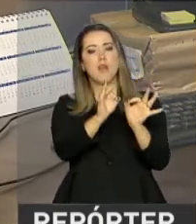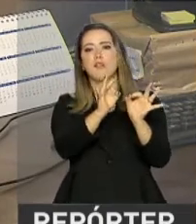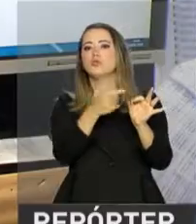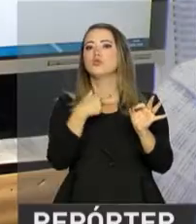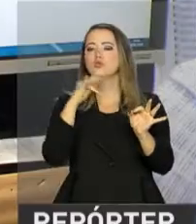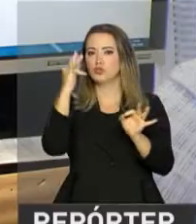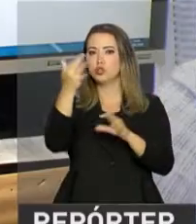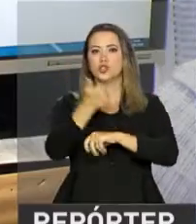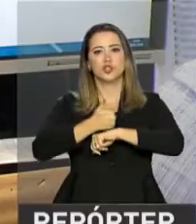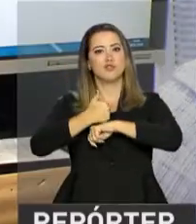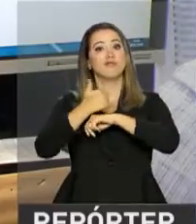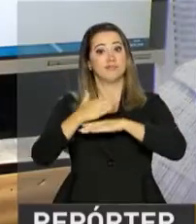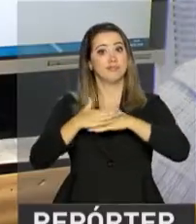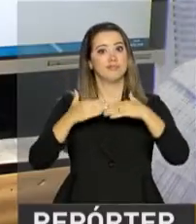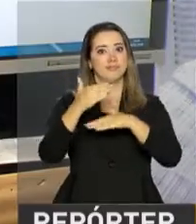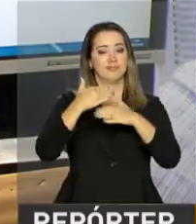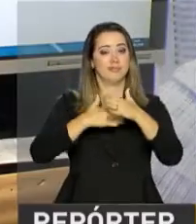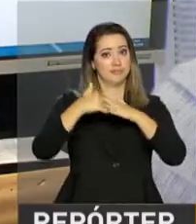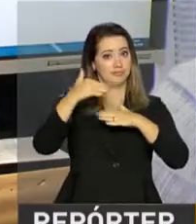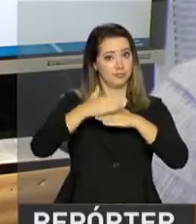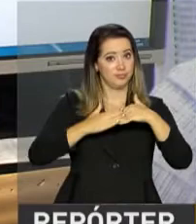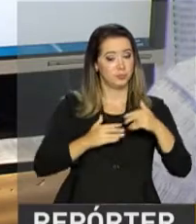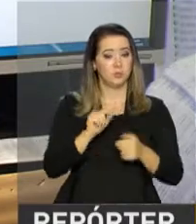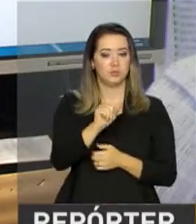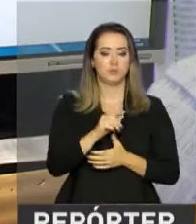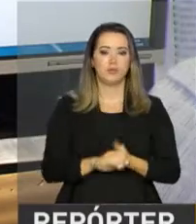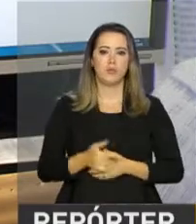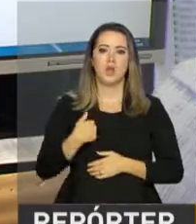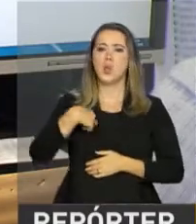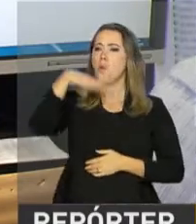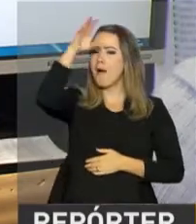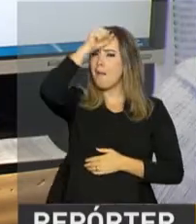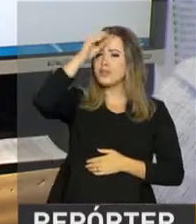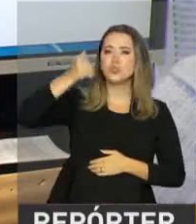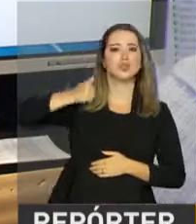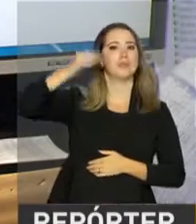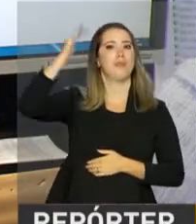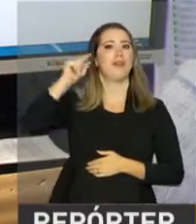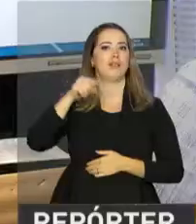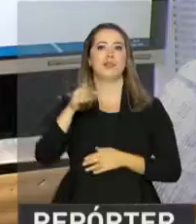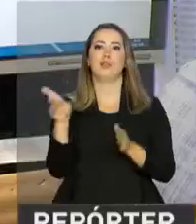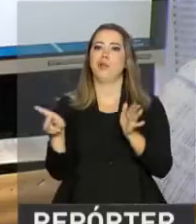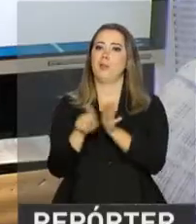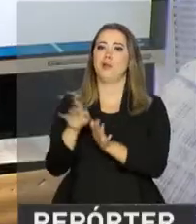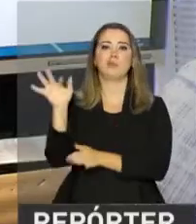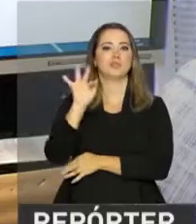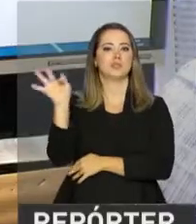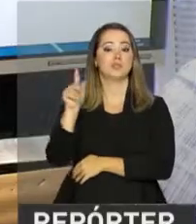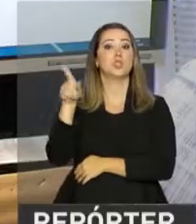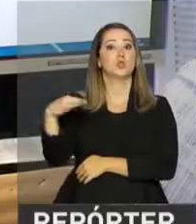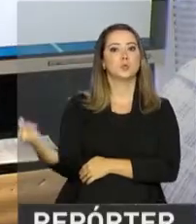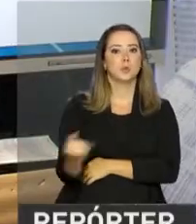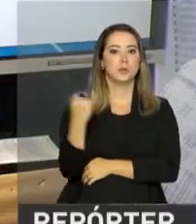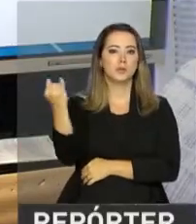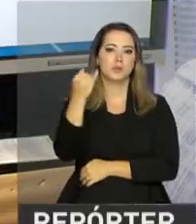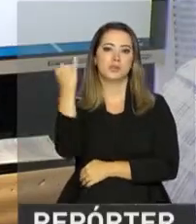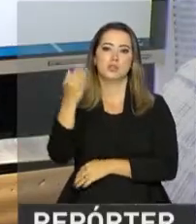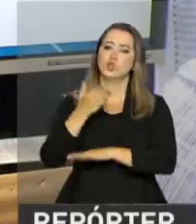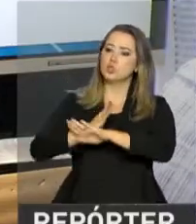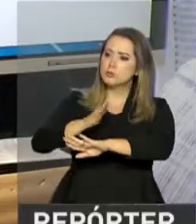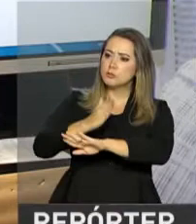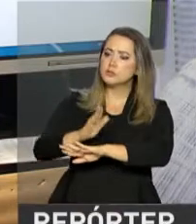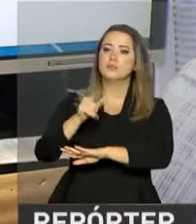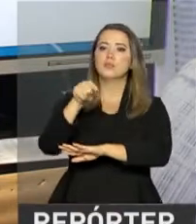seguir aprendi muito mais nos estágios na prática ead diariamente do que na faculdade é fundamental estágio